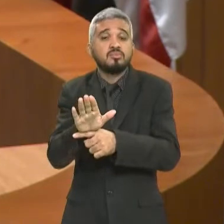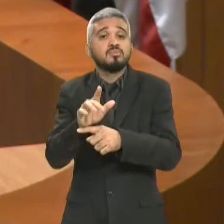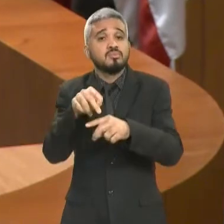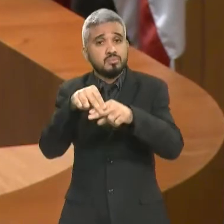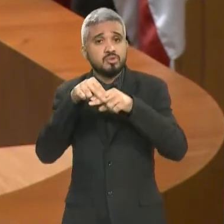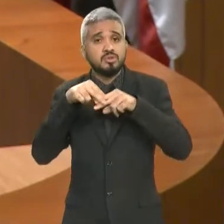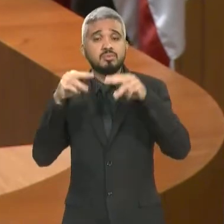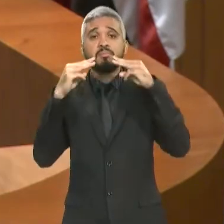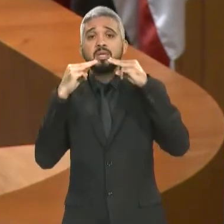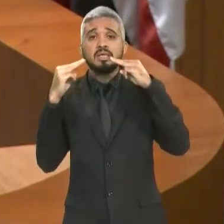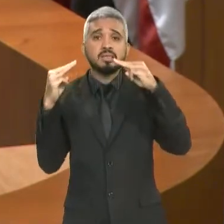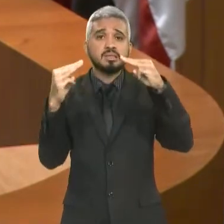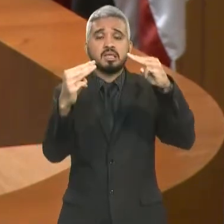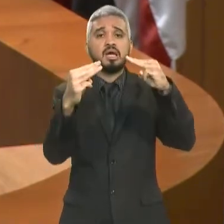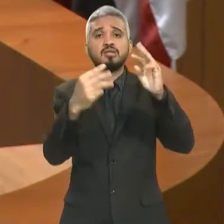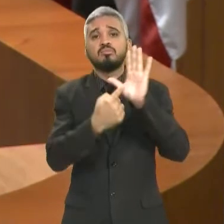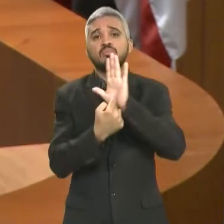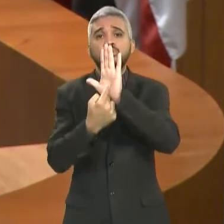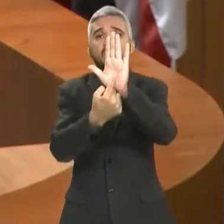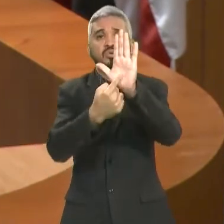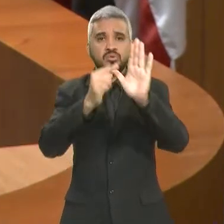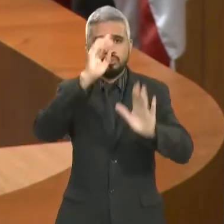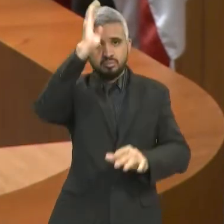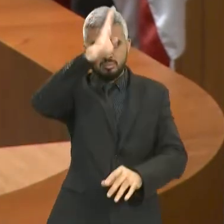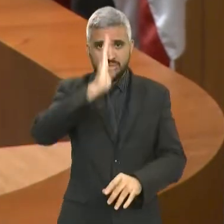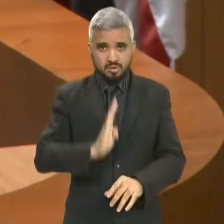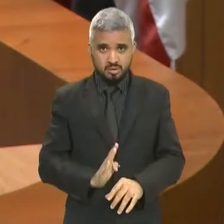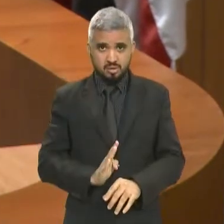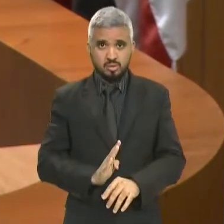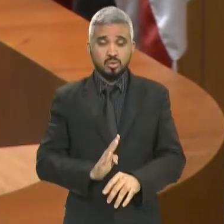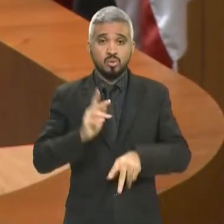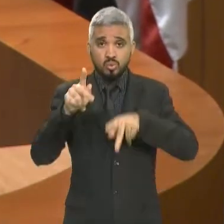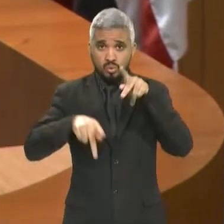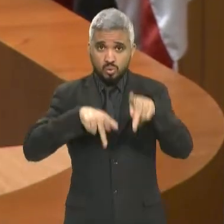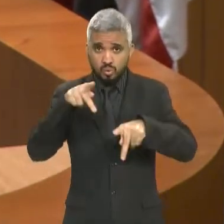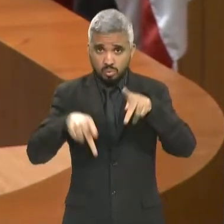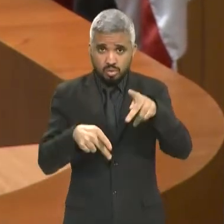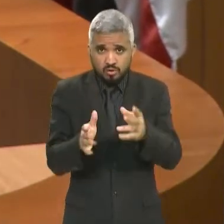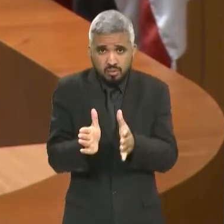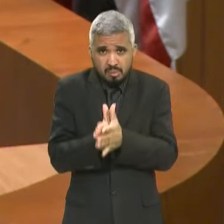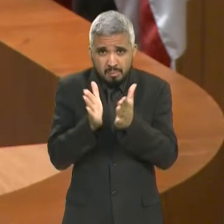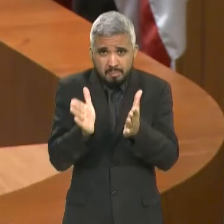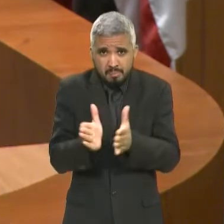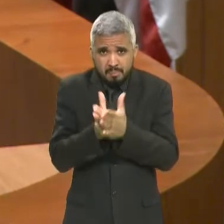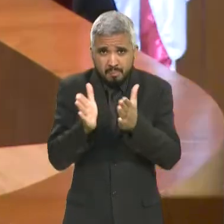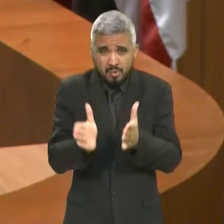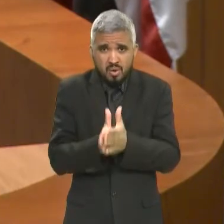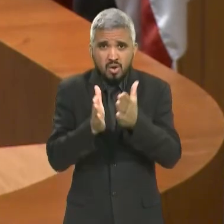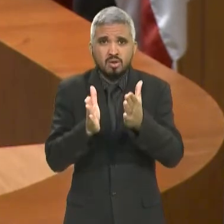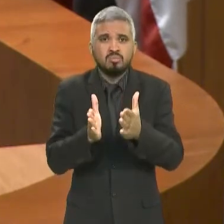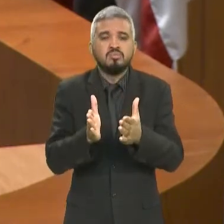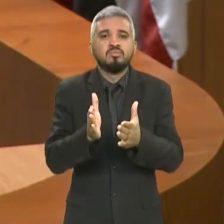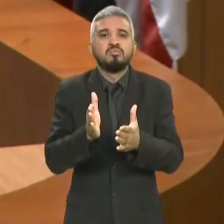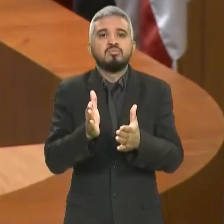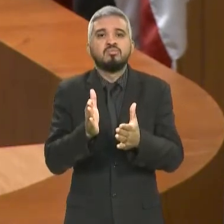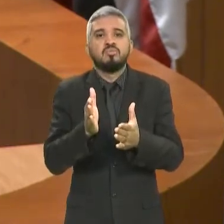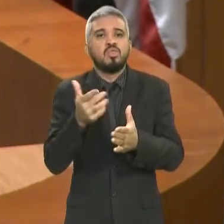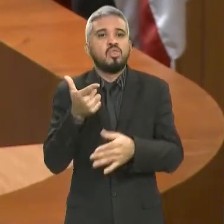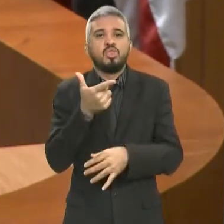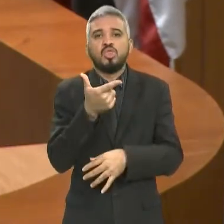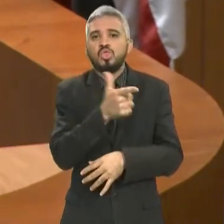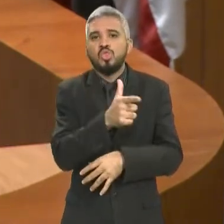Brasil. O povo mais pobre do Brasil não teve ações eleitoreiras de última